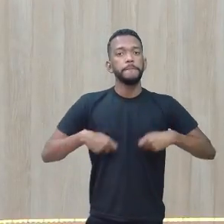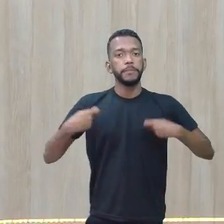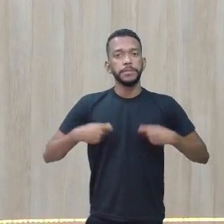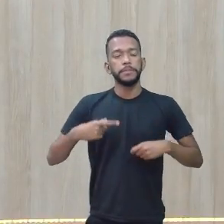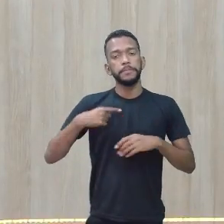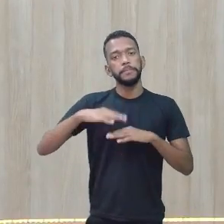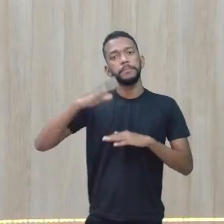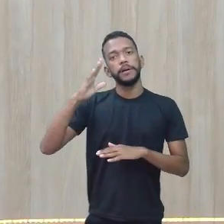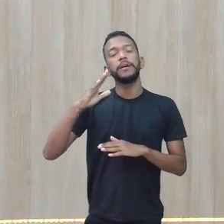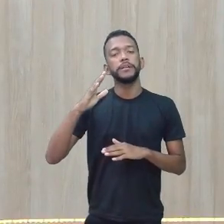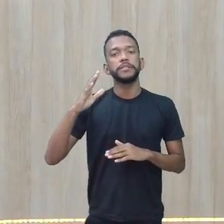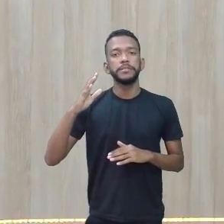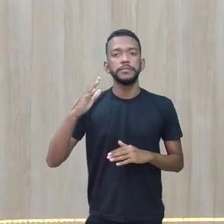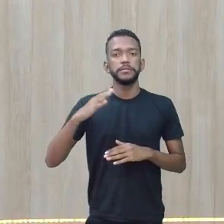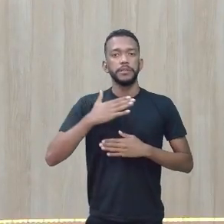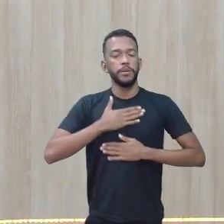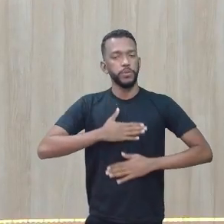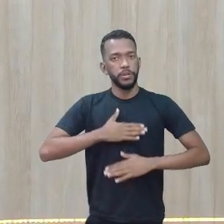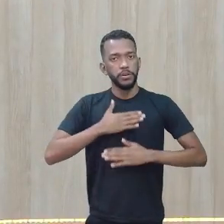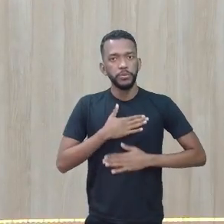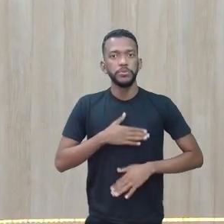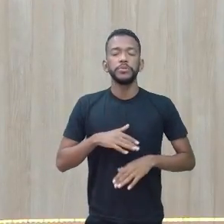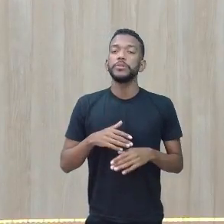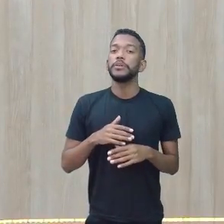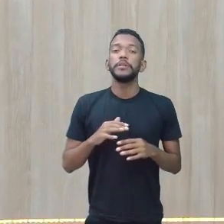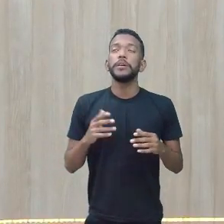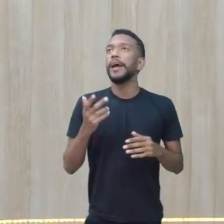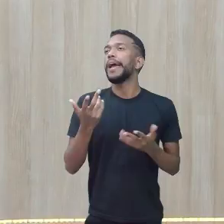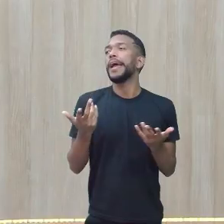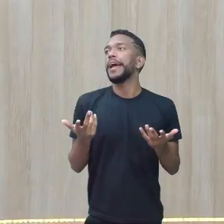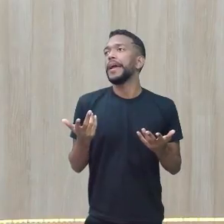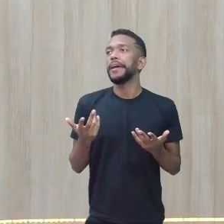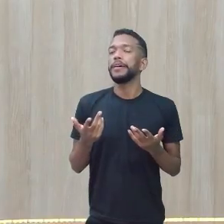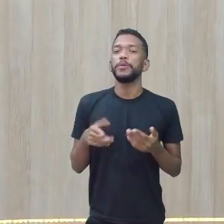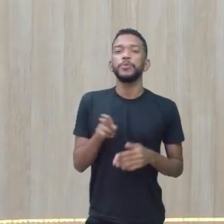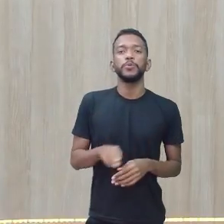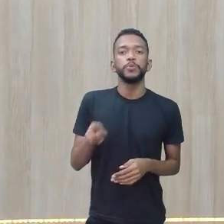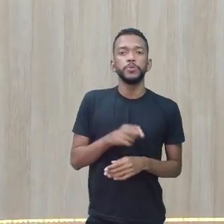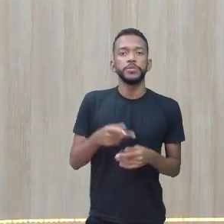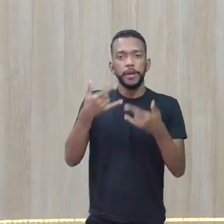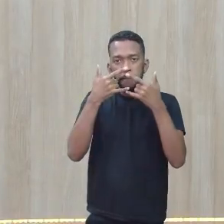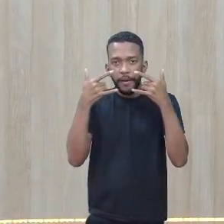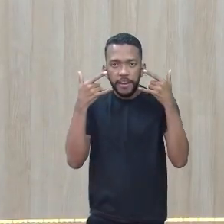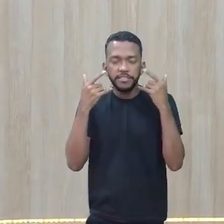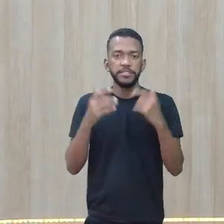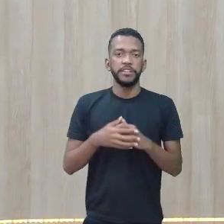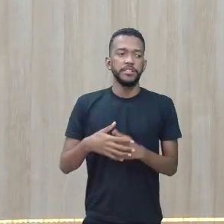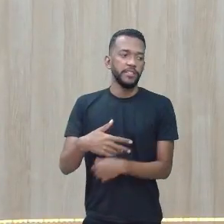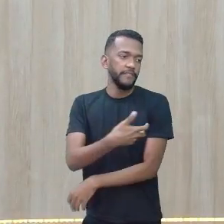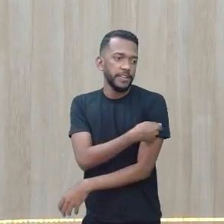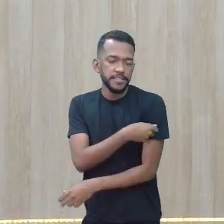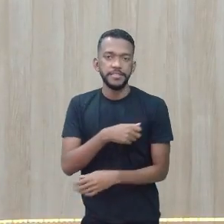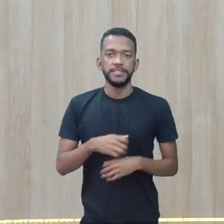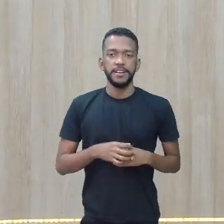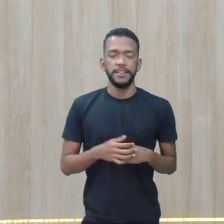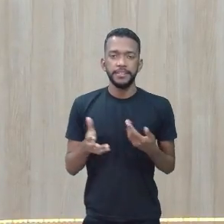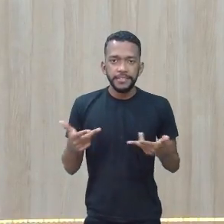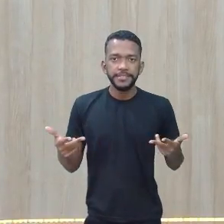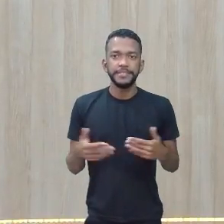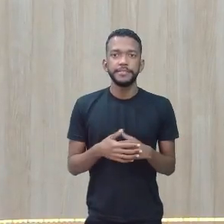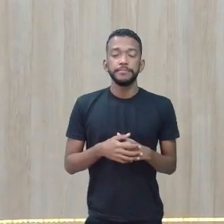com as aglomerações, não aglomerar, usar máscara, se vacinar. Então, aqui, a tirinha, a charge,